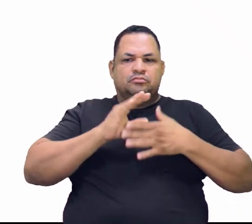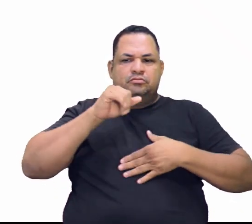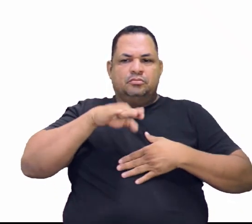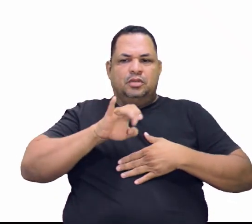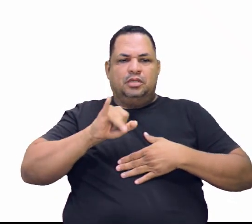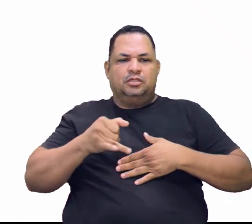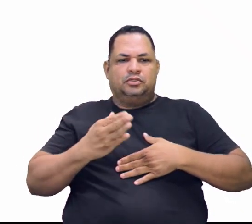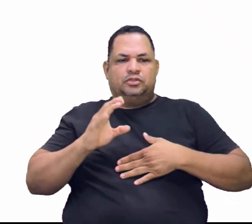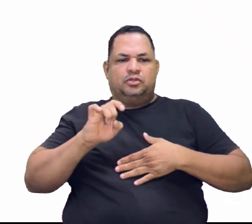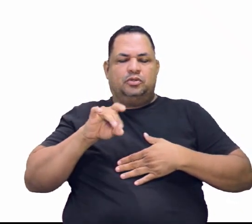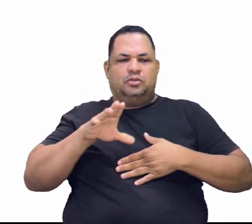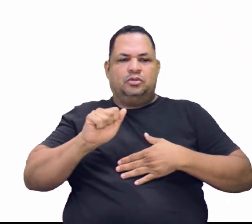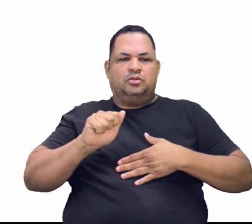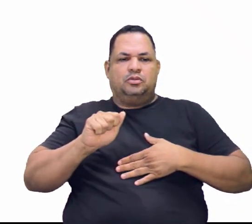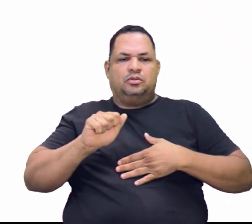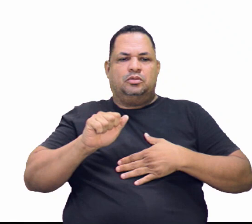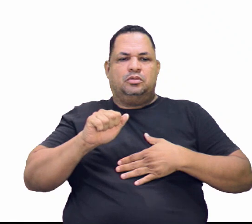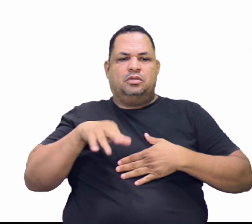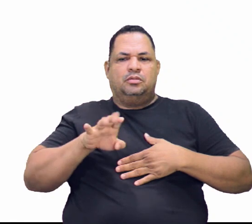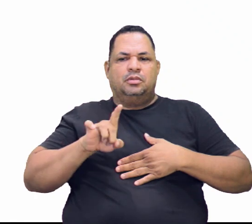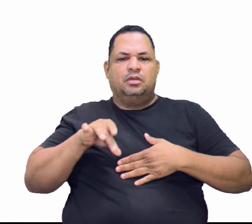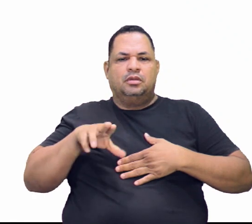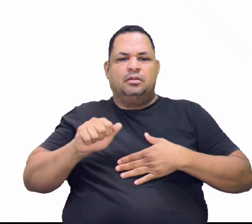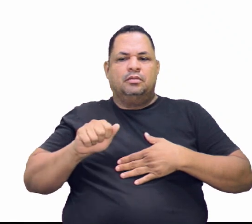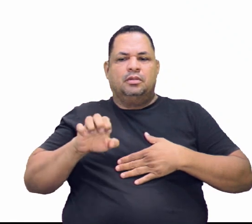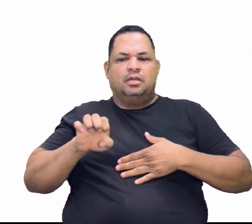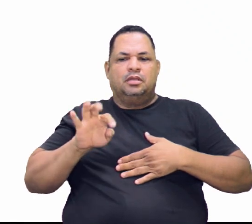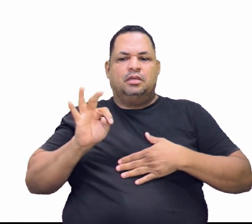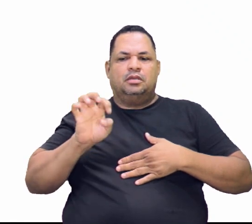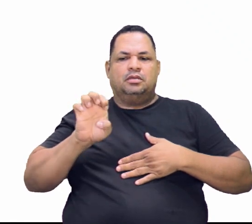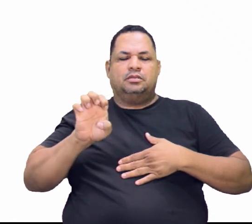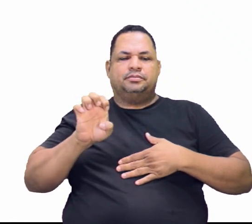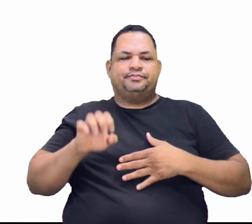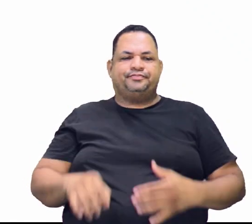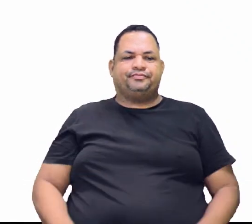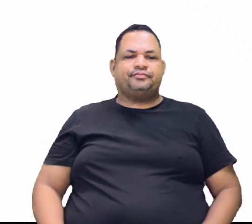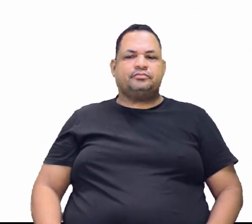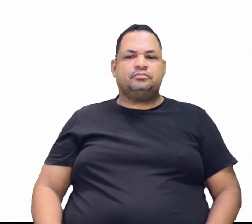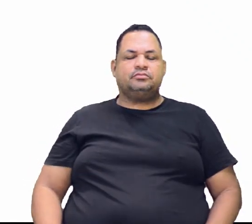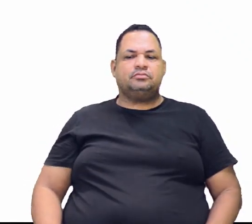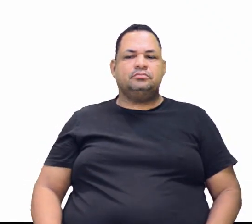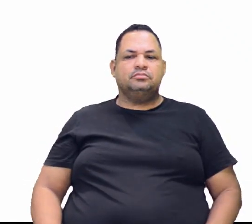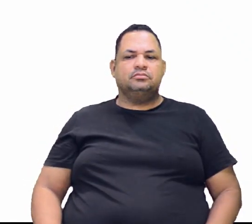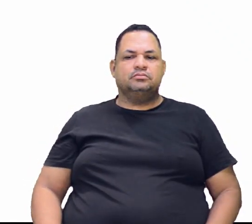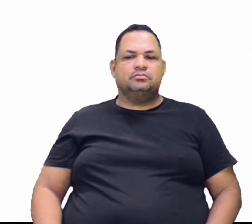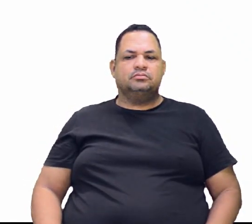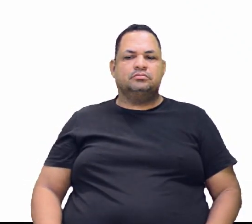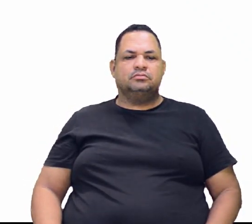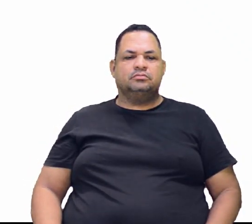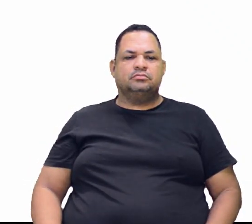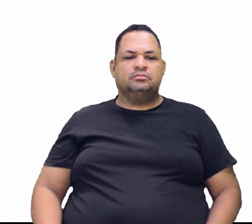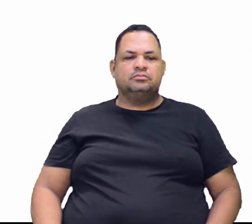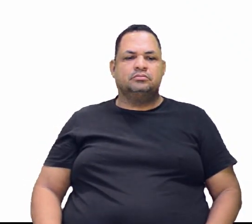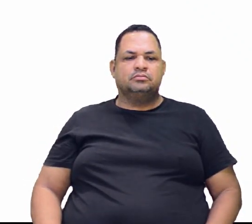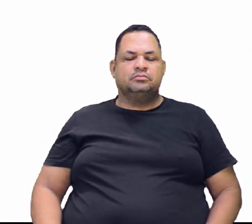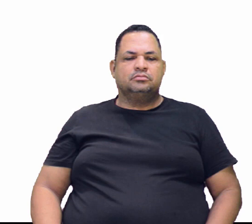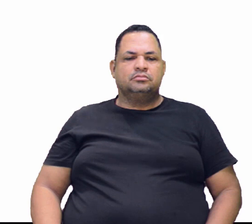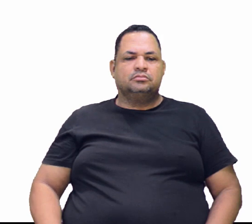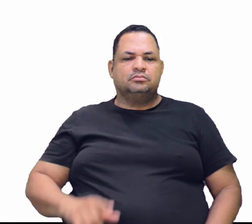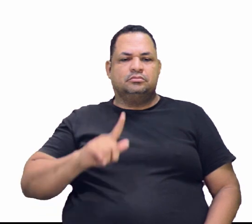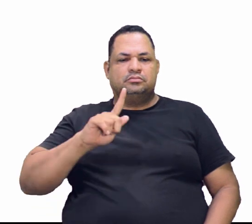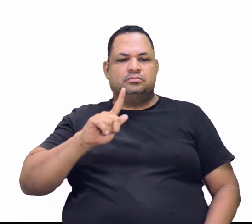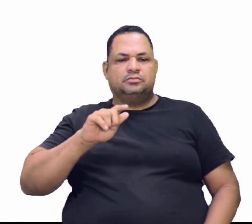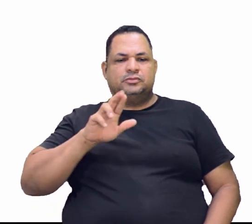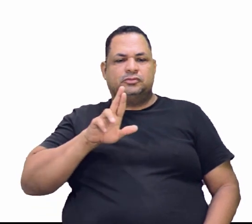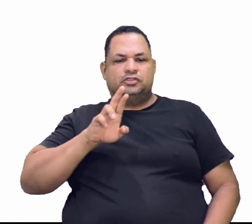Major Silvestre Amarante. O Major Silvestre Amarante era genro